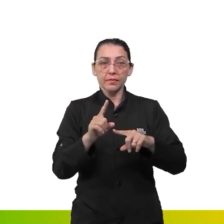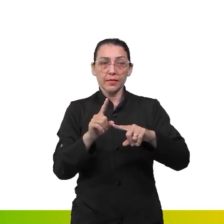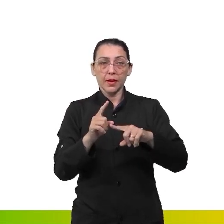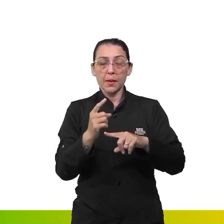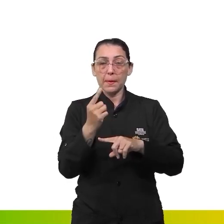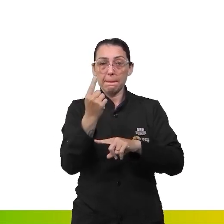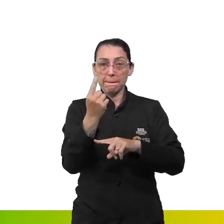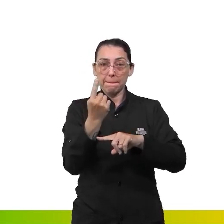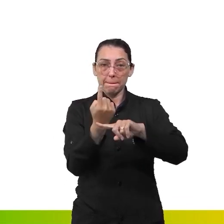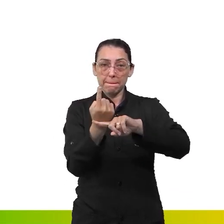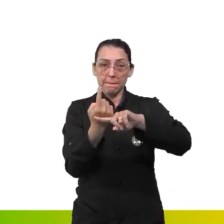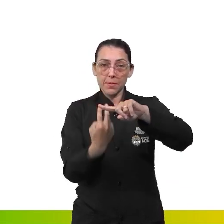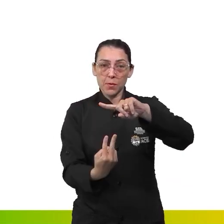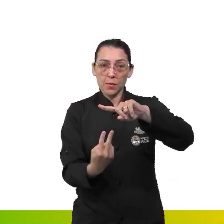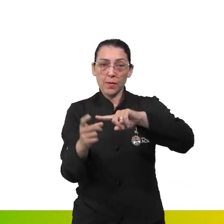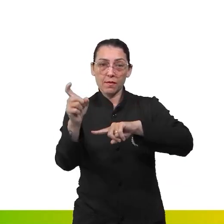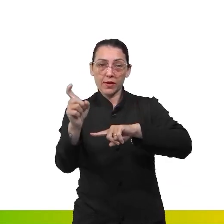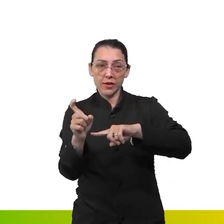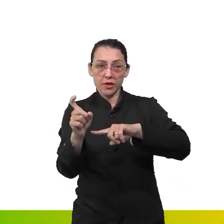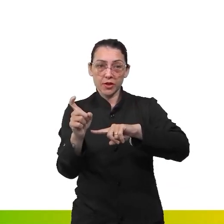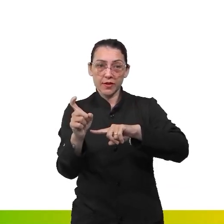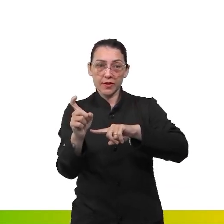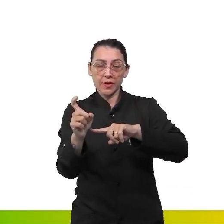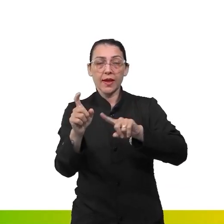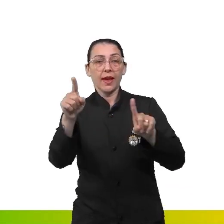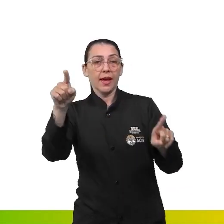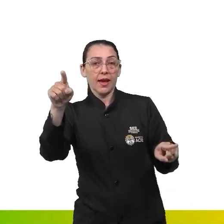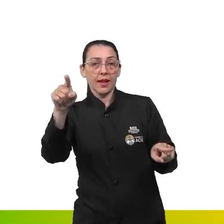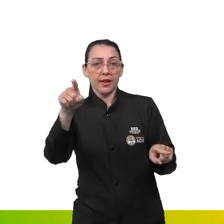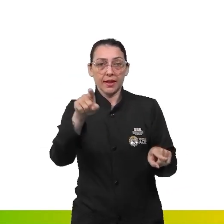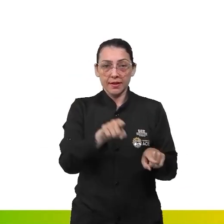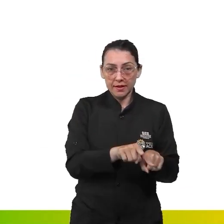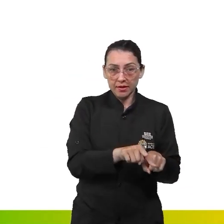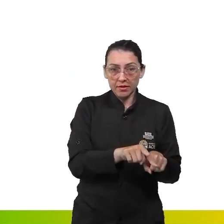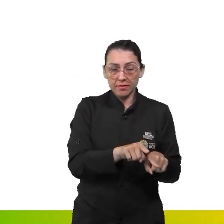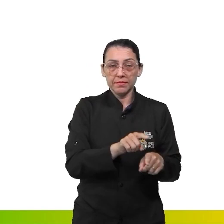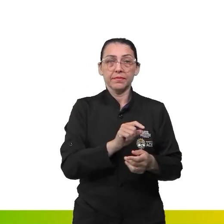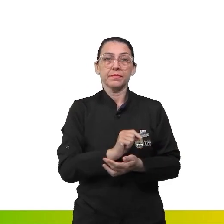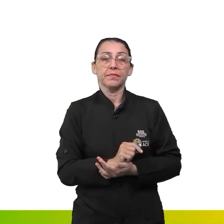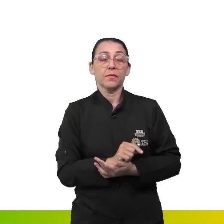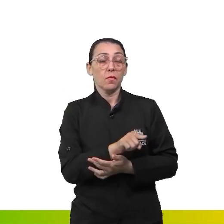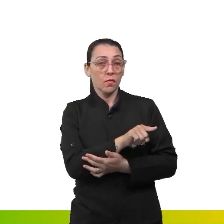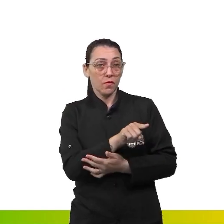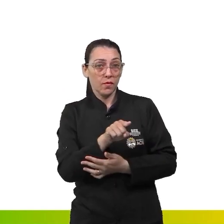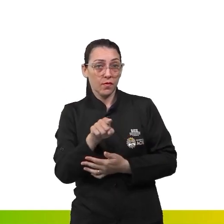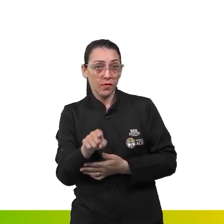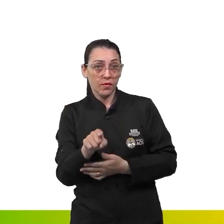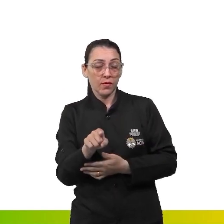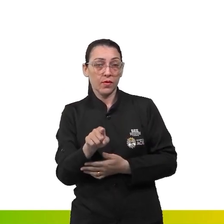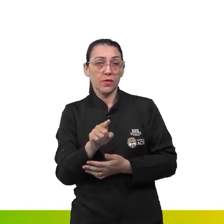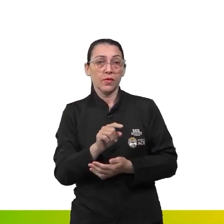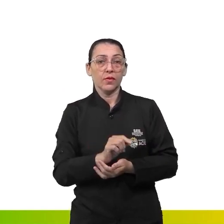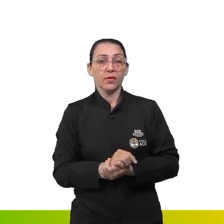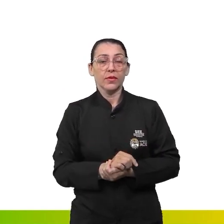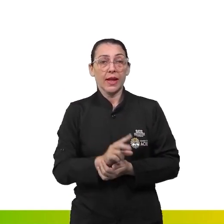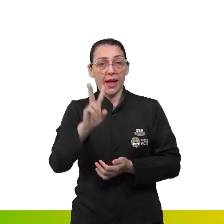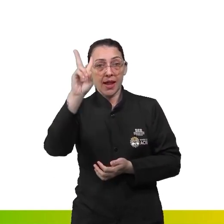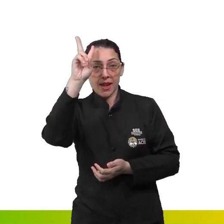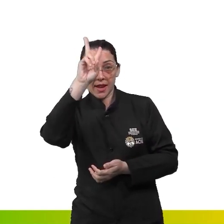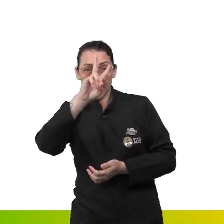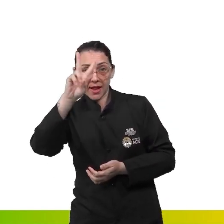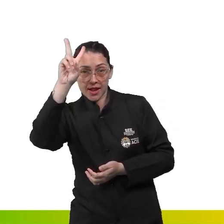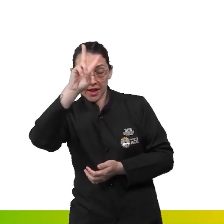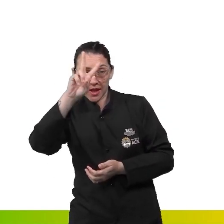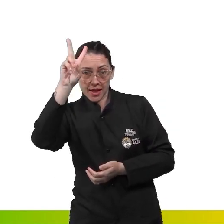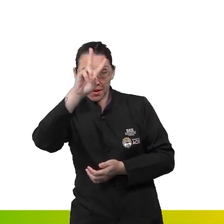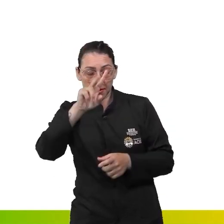meio elevado a x. Ela é decrescente. E como você lembra que a função é